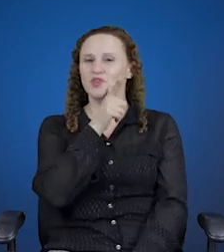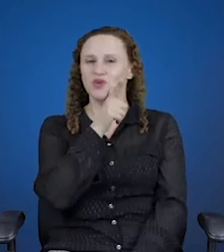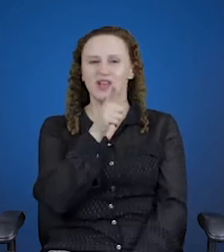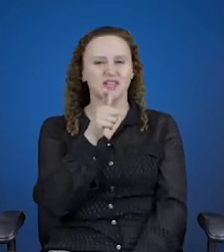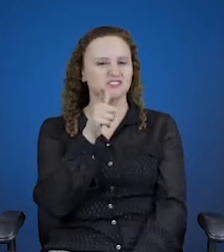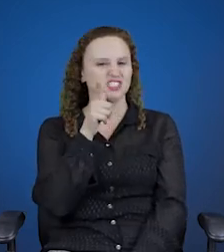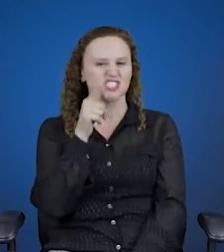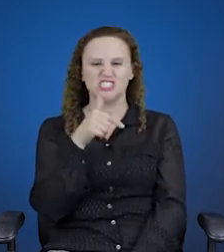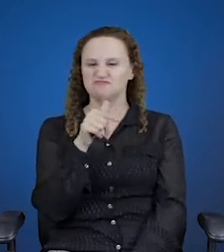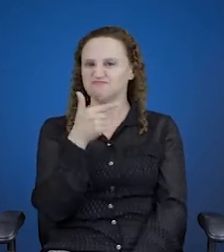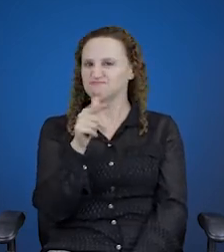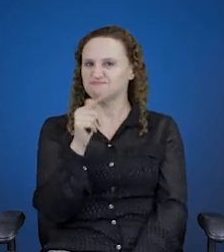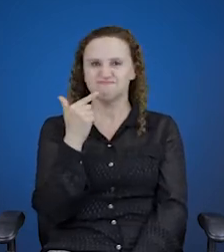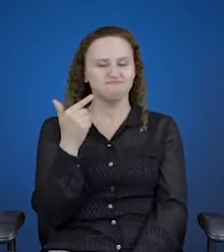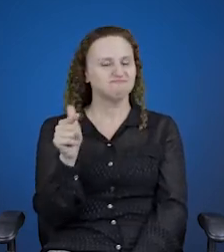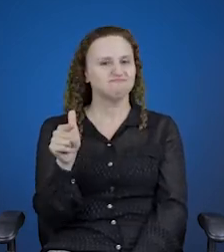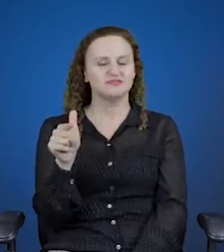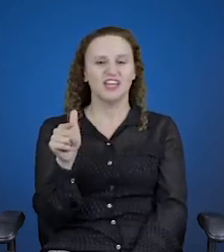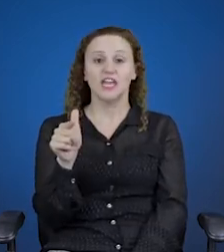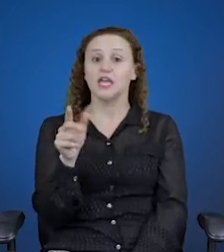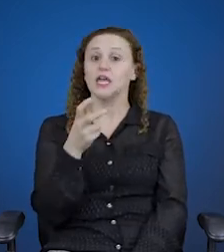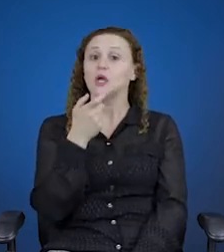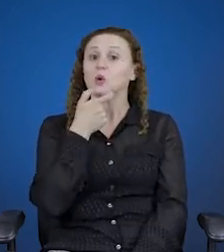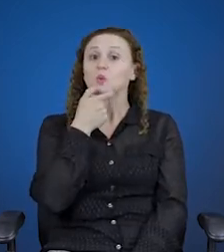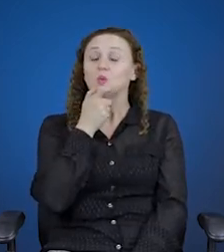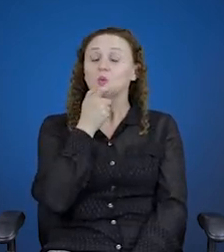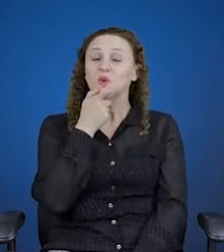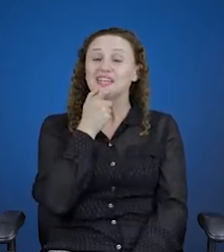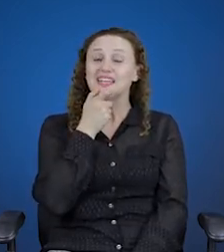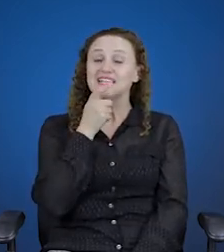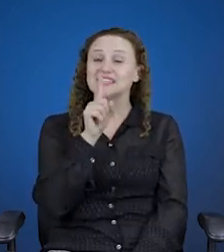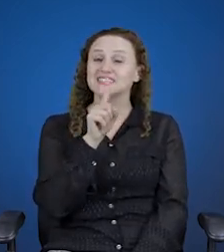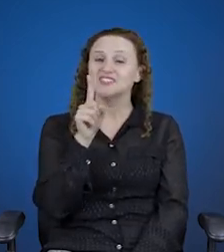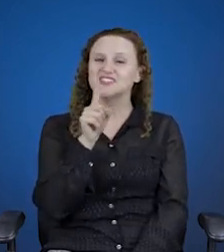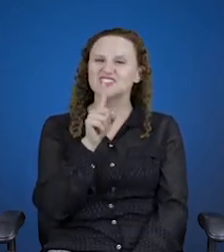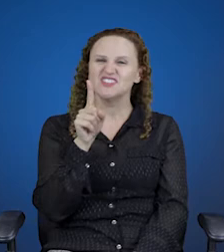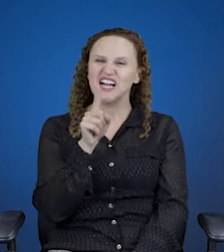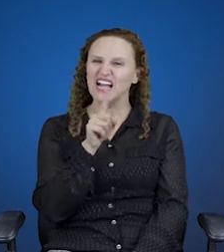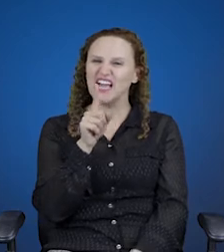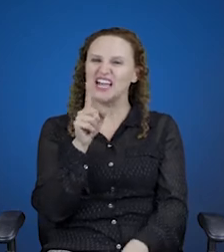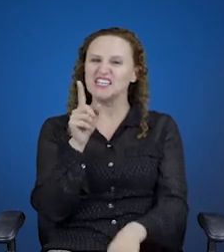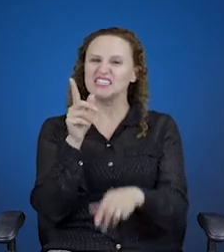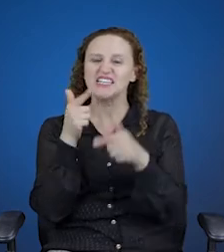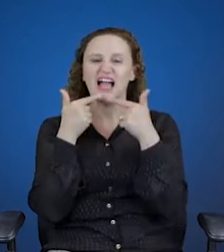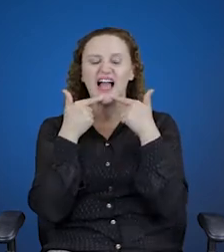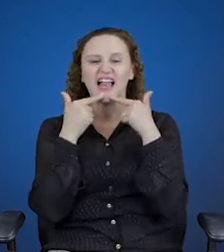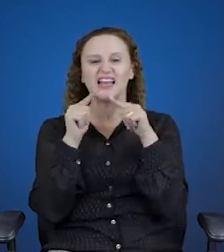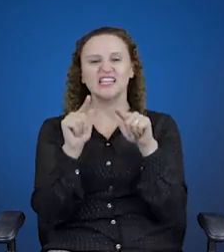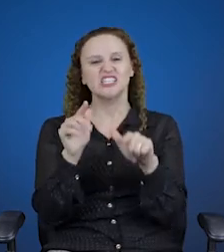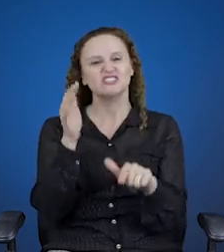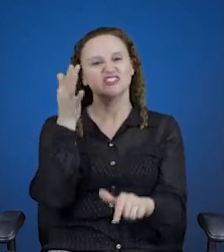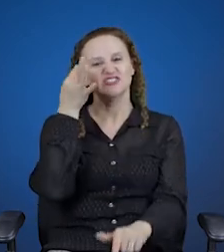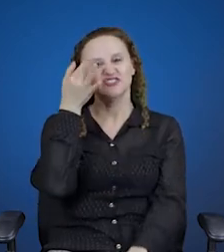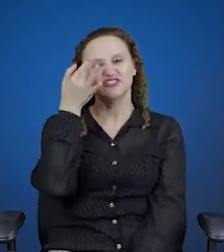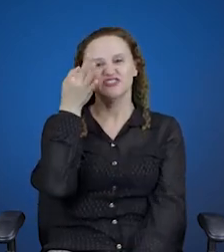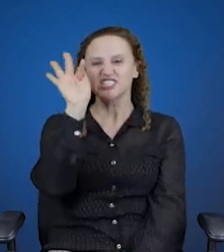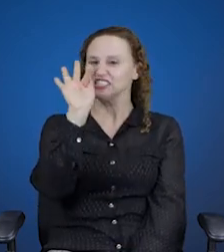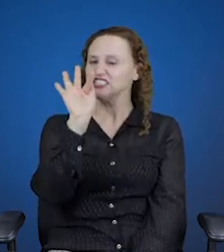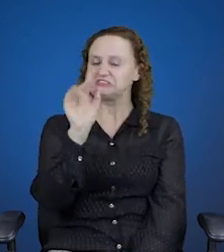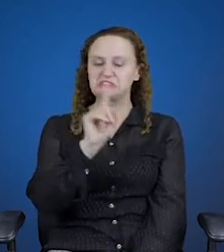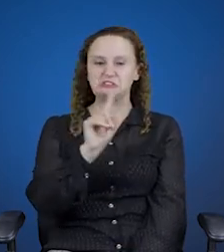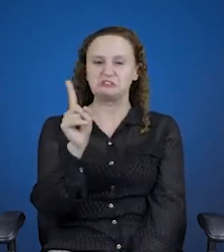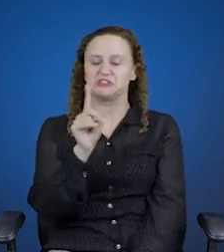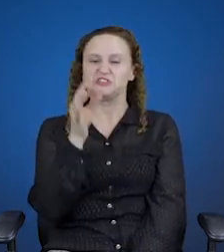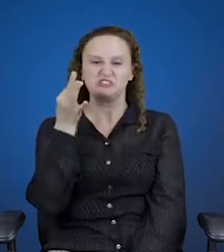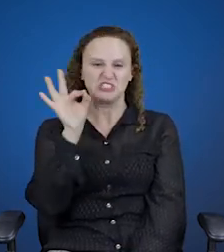não faz essa distinção assim como o inglês não faz o francês no não faz também e